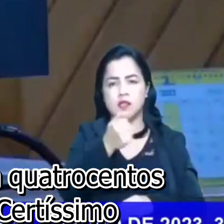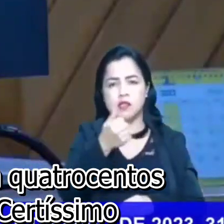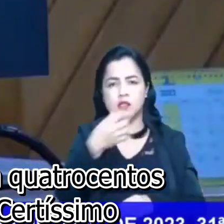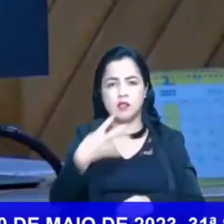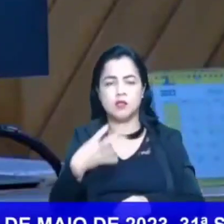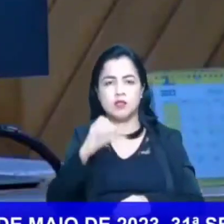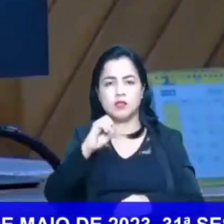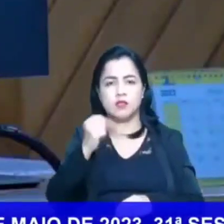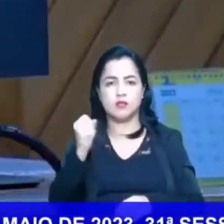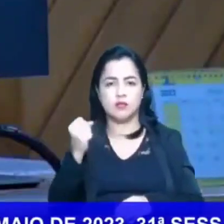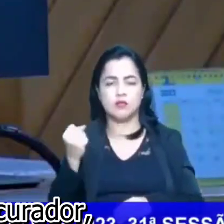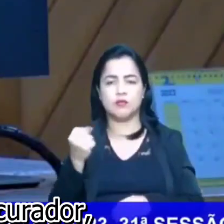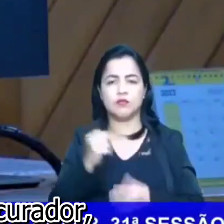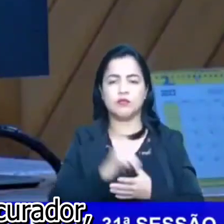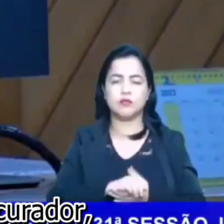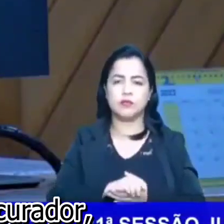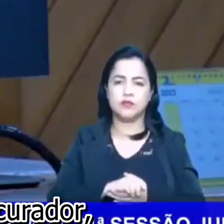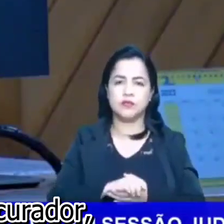060-1408. Isso, certíssimo.